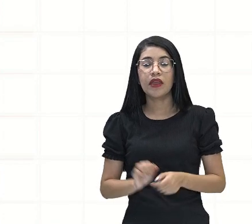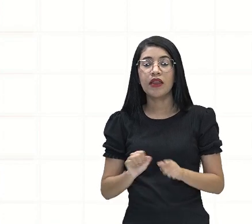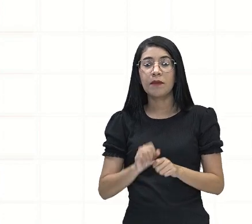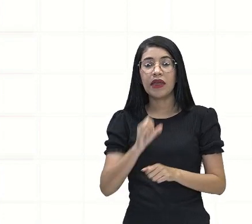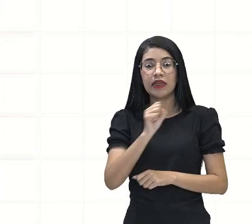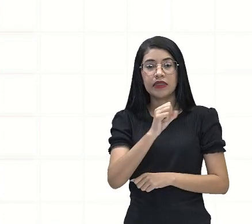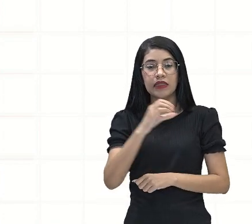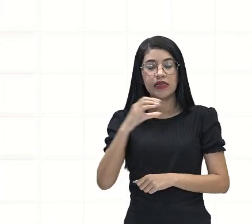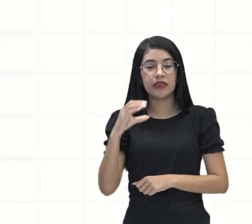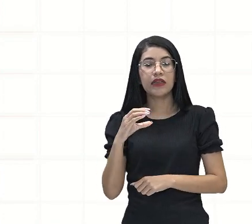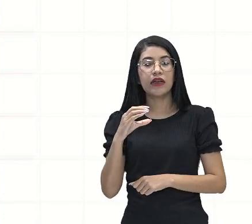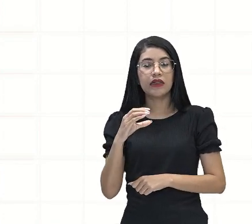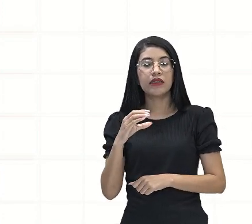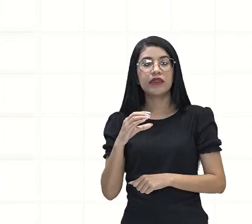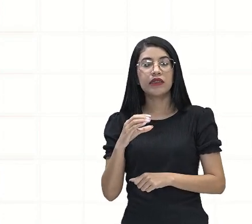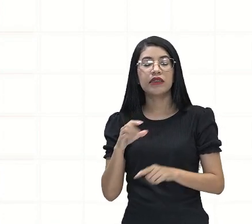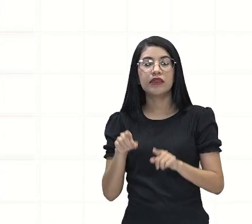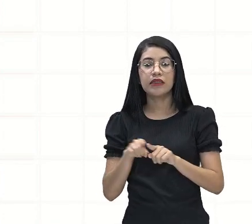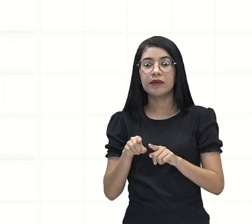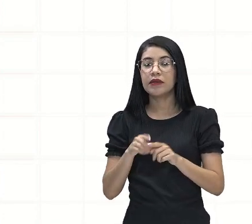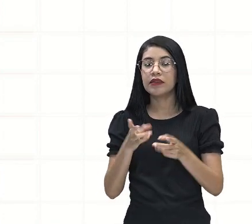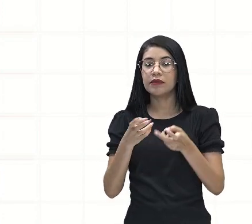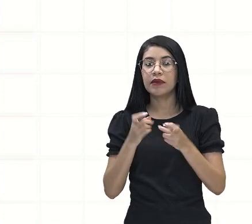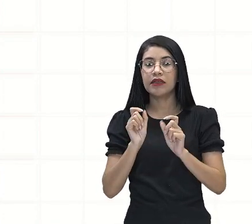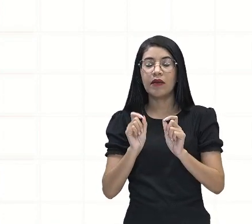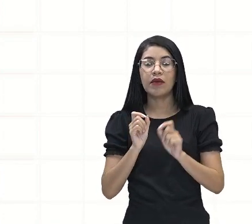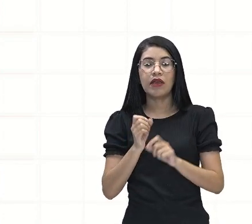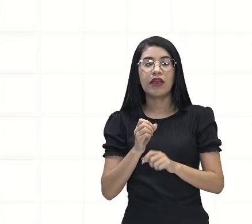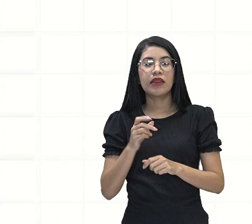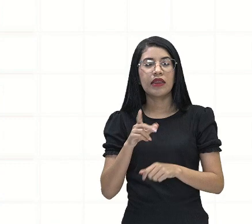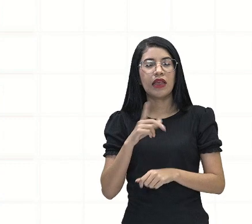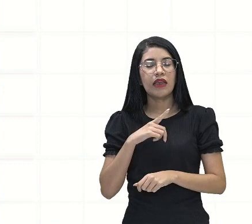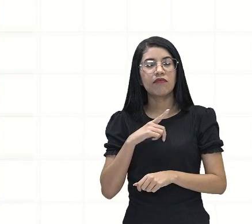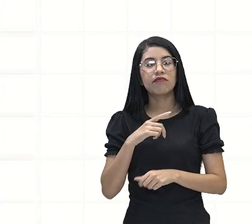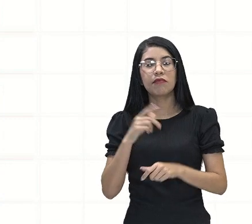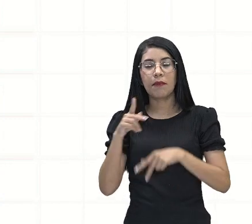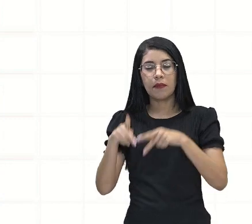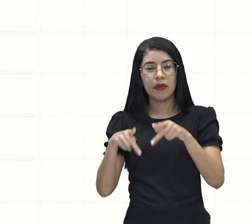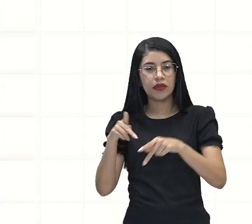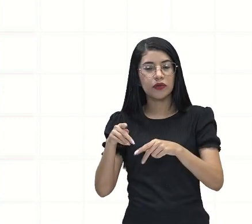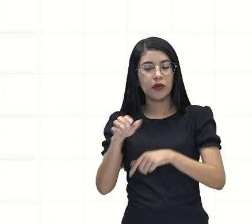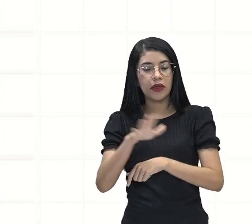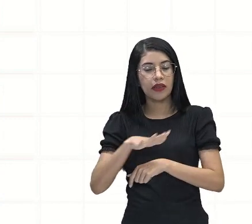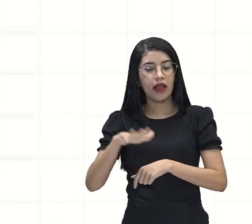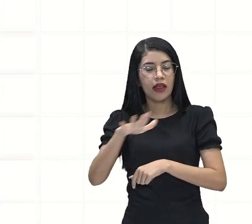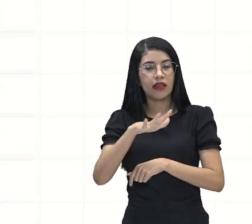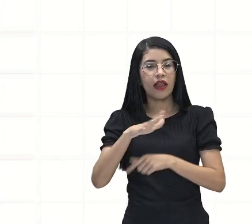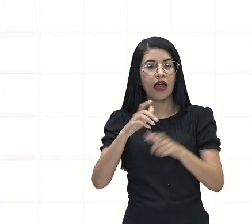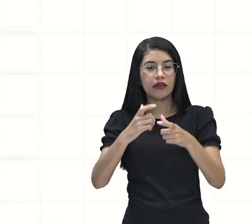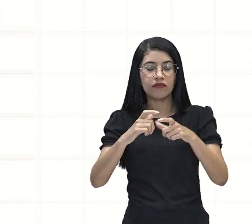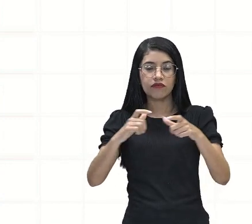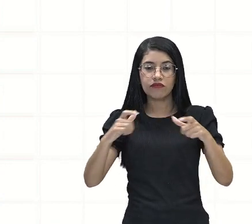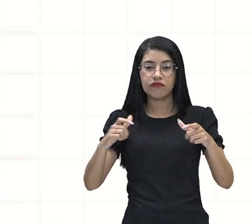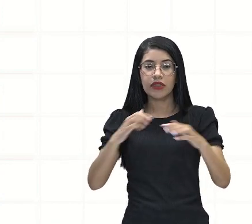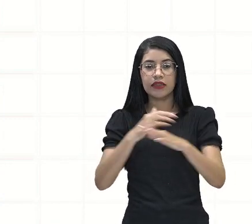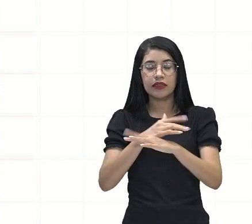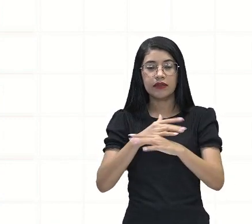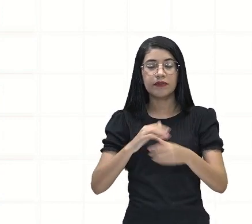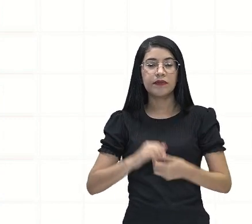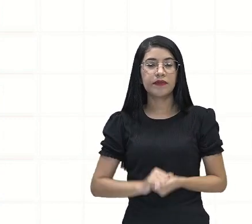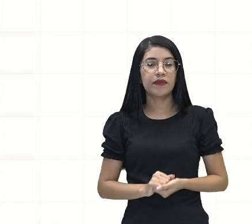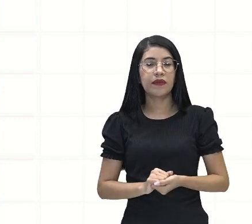Catarina também a gente vai ver aqui a a concentração de regiões metropolitanas e